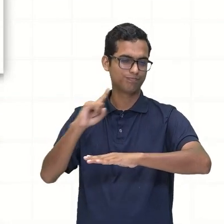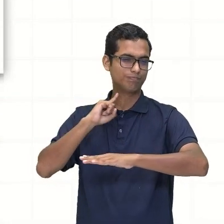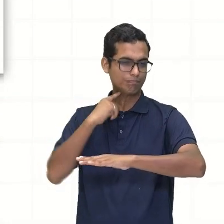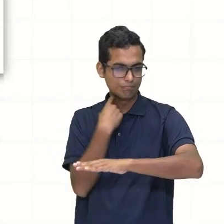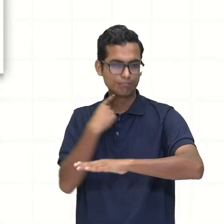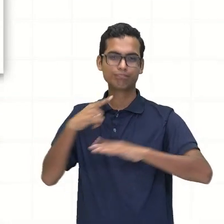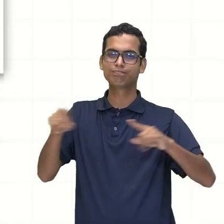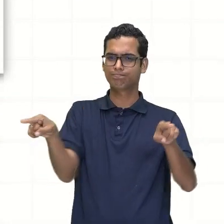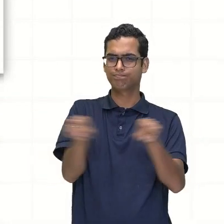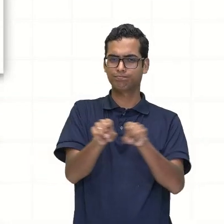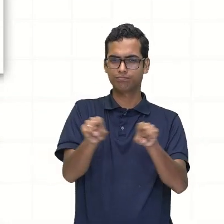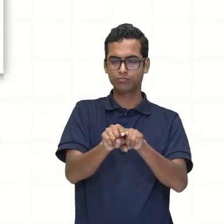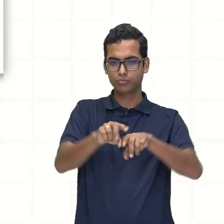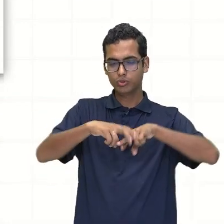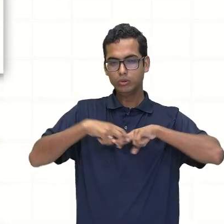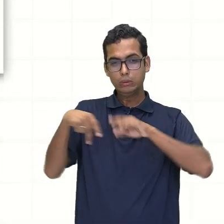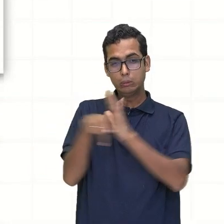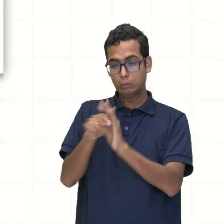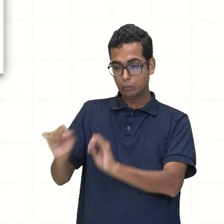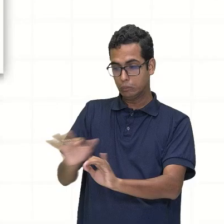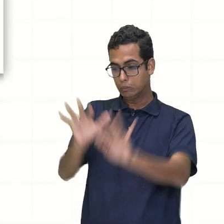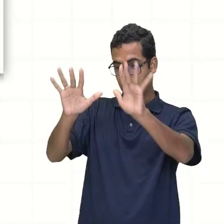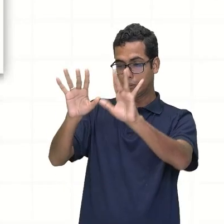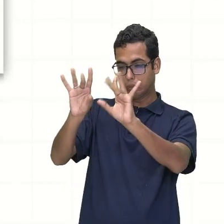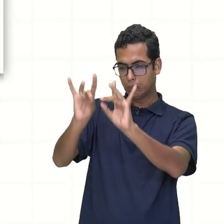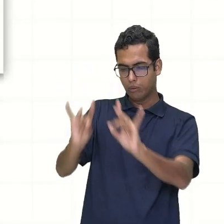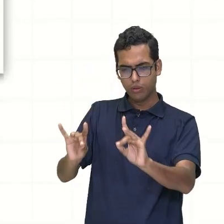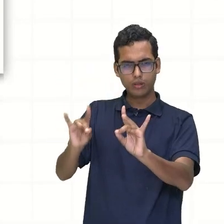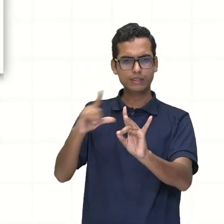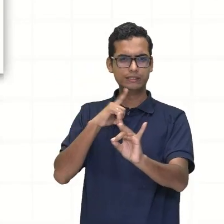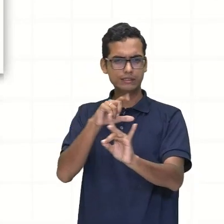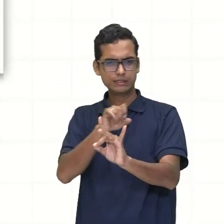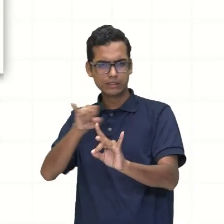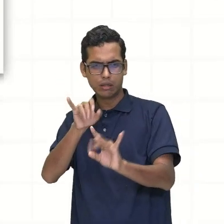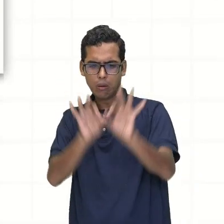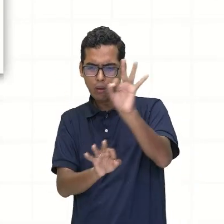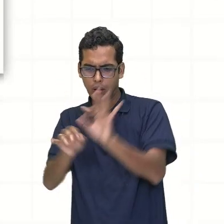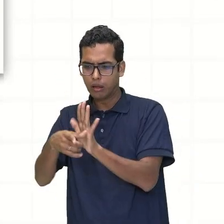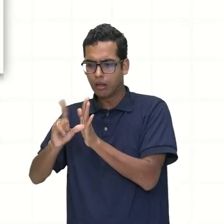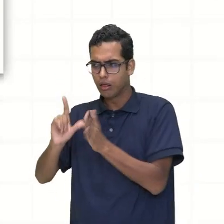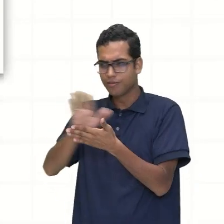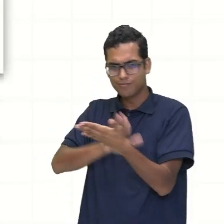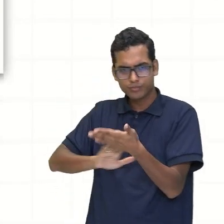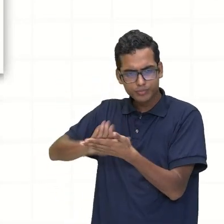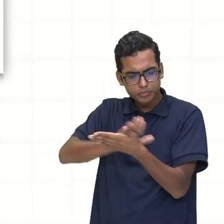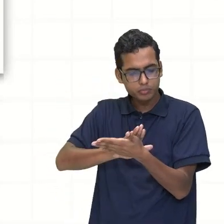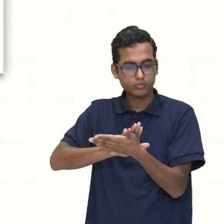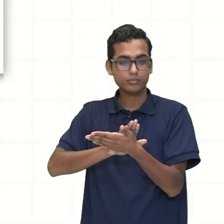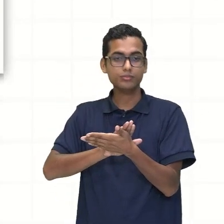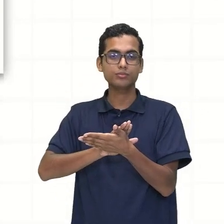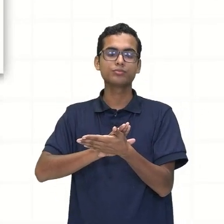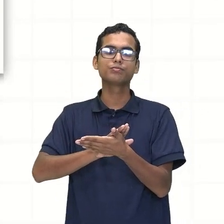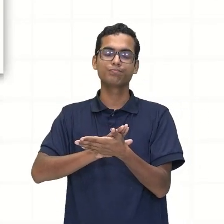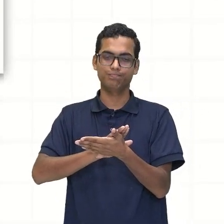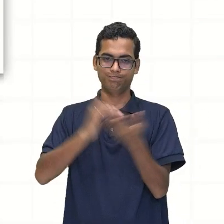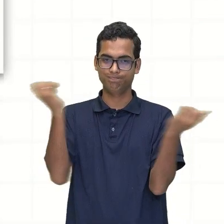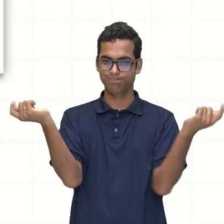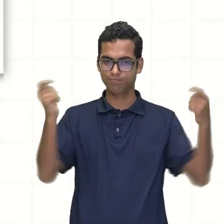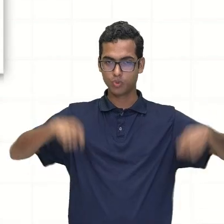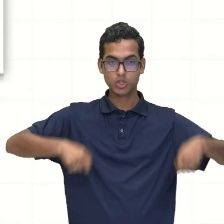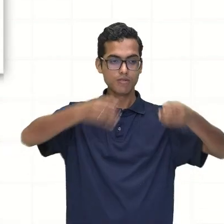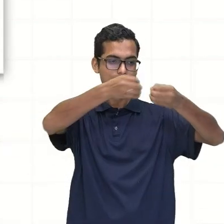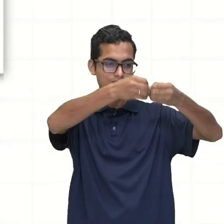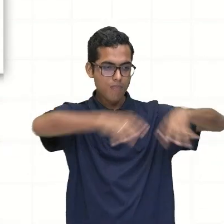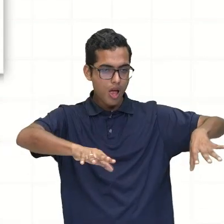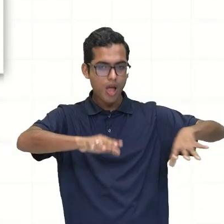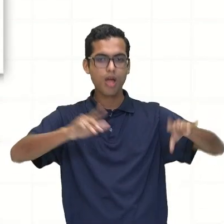um planejamento, se isso não for gerenciado, né, a gente pode ter aí um grande impacto se você não